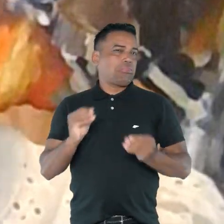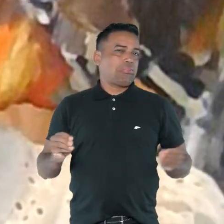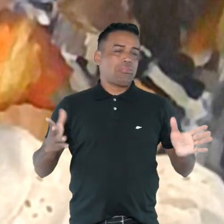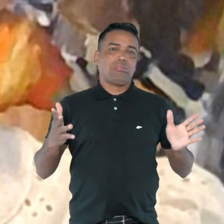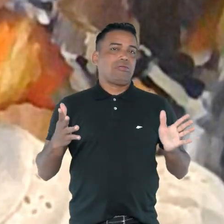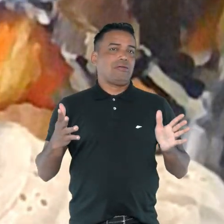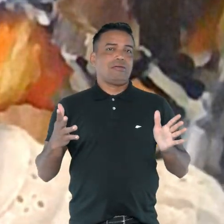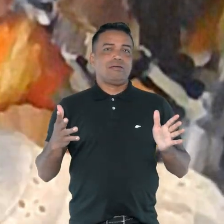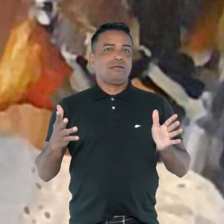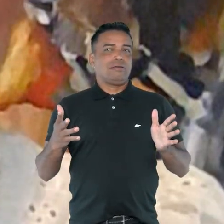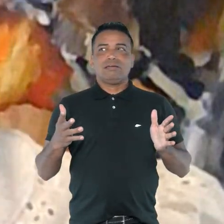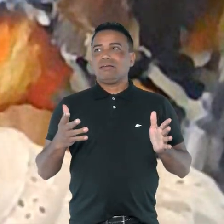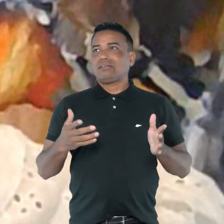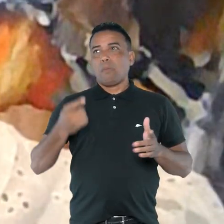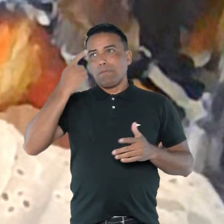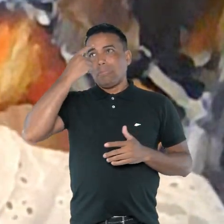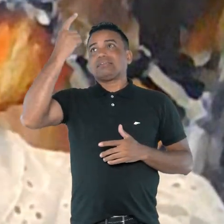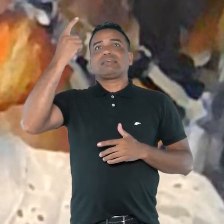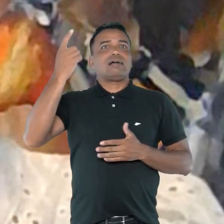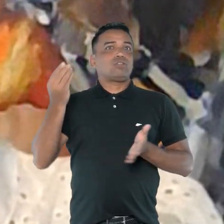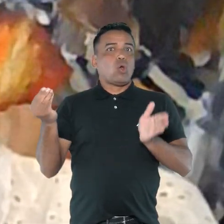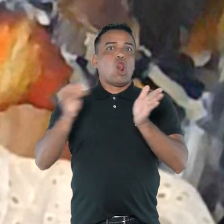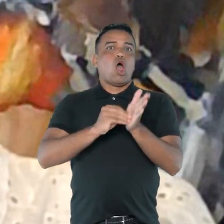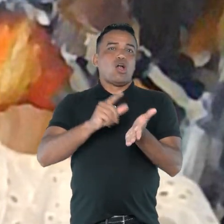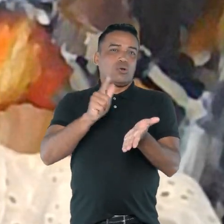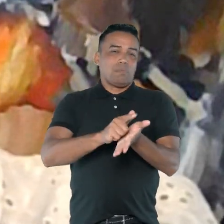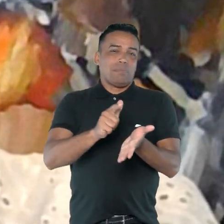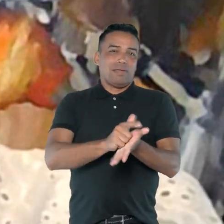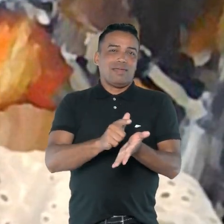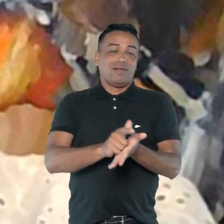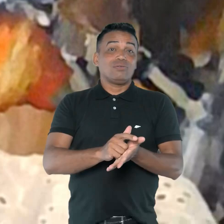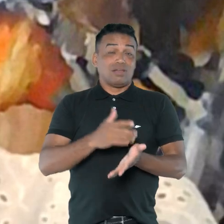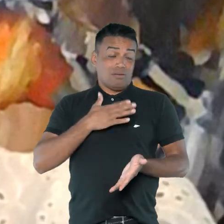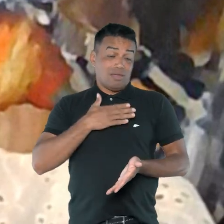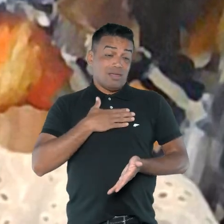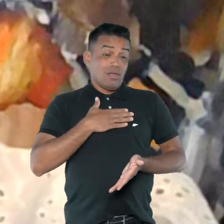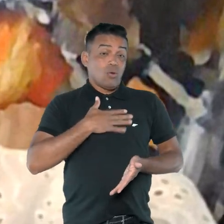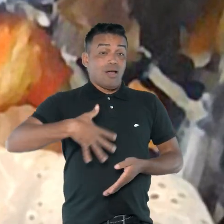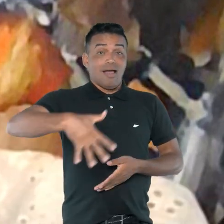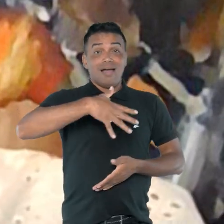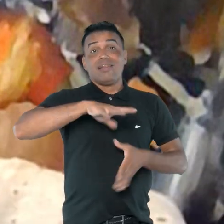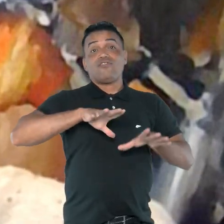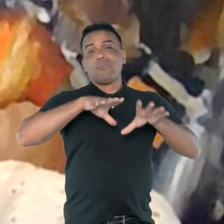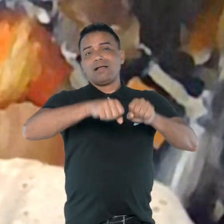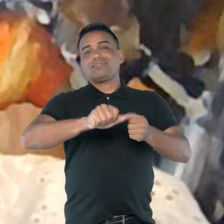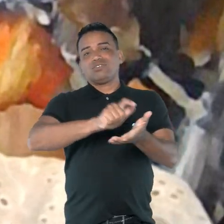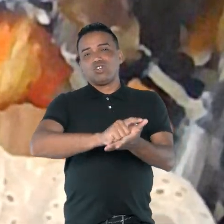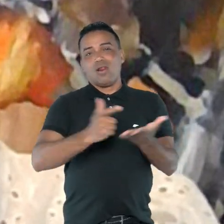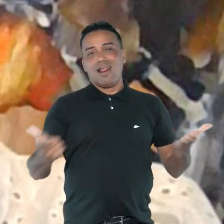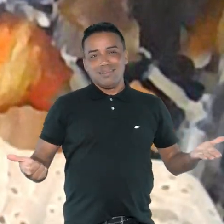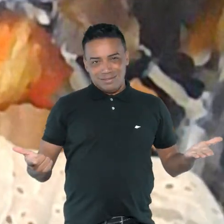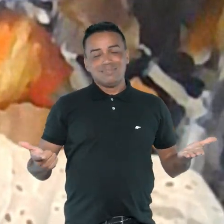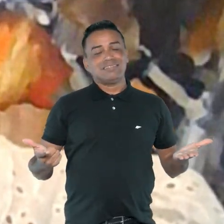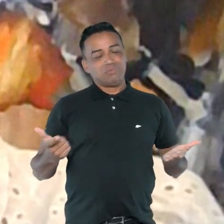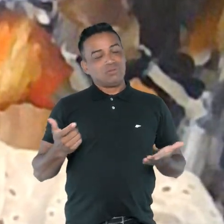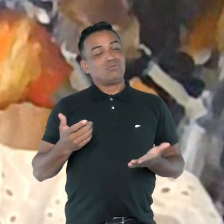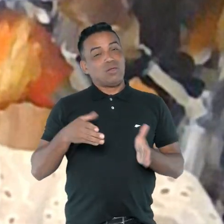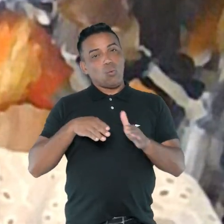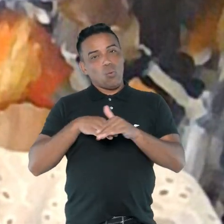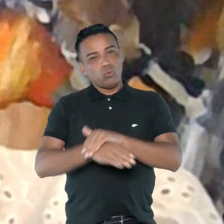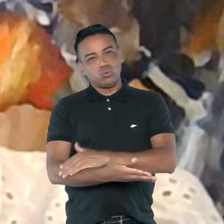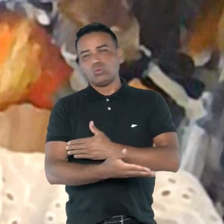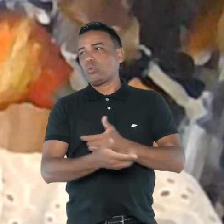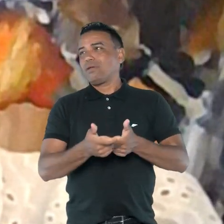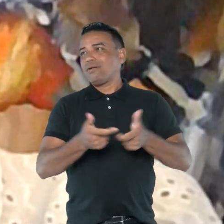coloco assim, quase vomito o que eu estou pensando no papel, mas eu sou jornalista, assim como você, então eu tenho uma